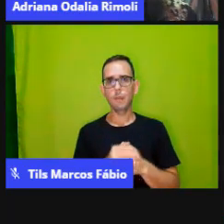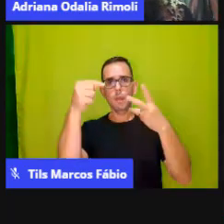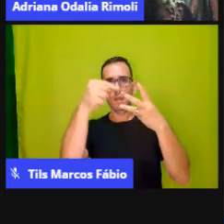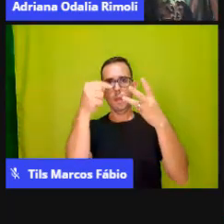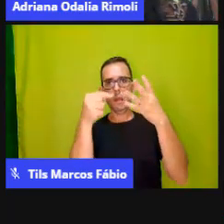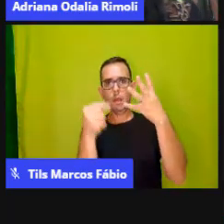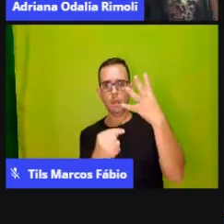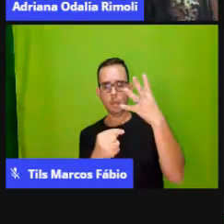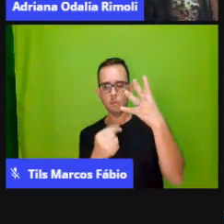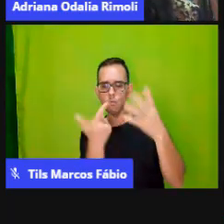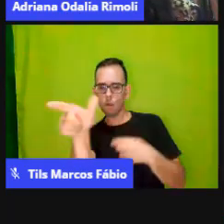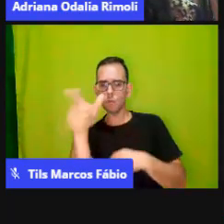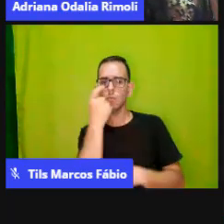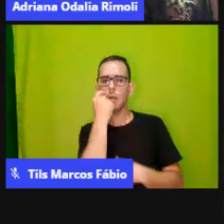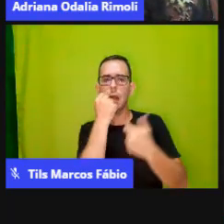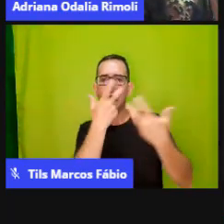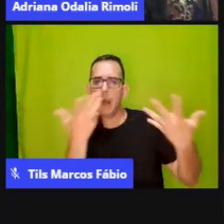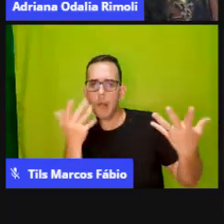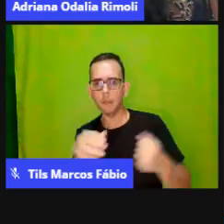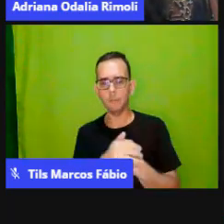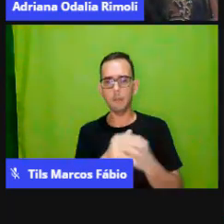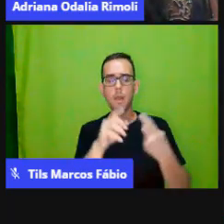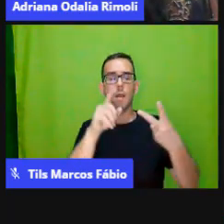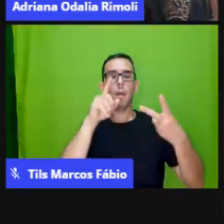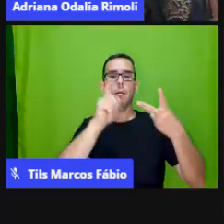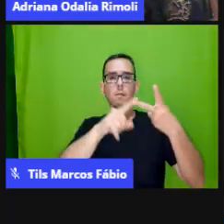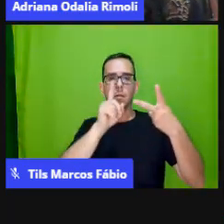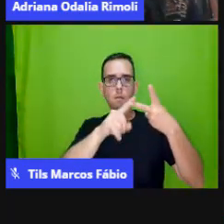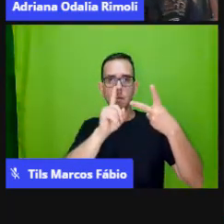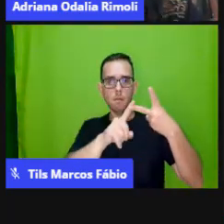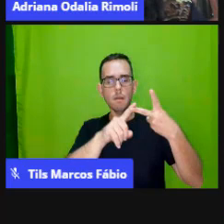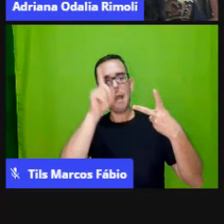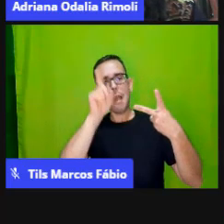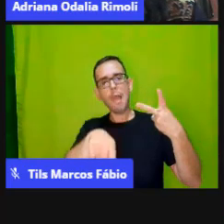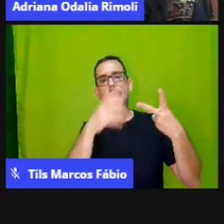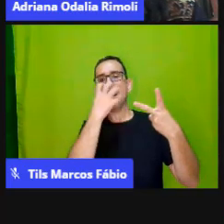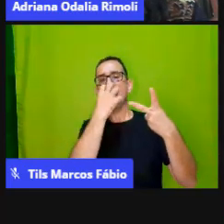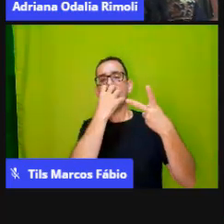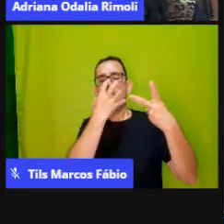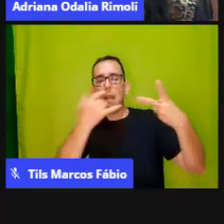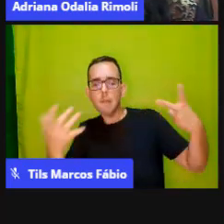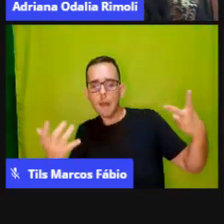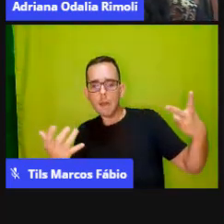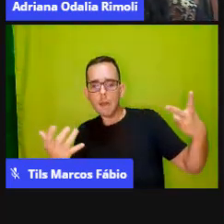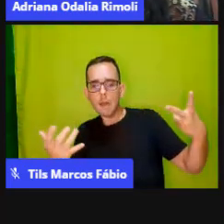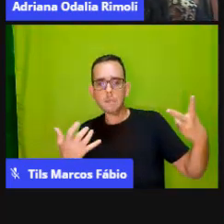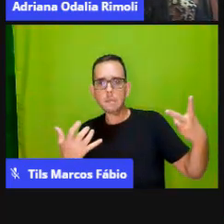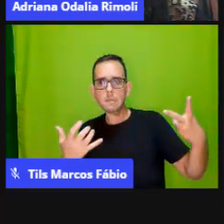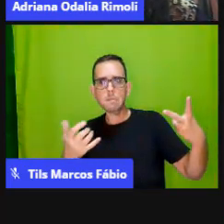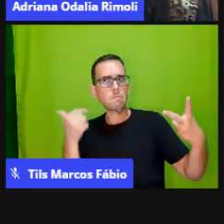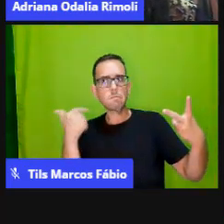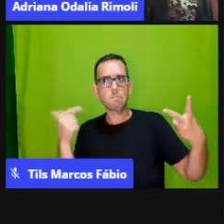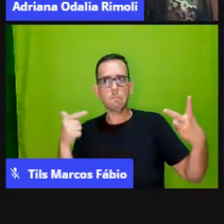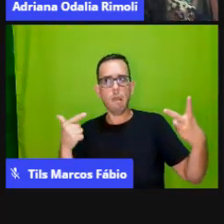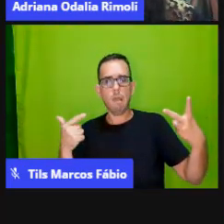criar gatos, a segunda são animais não confinados ou